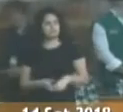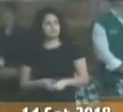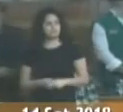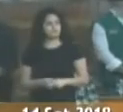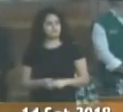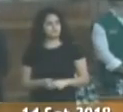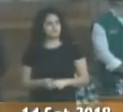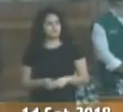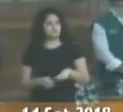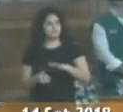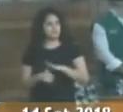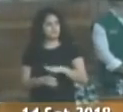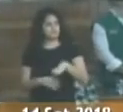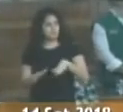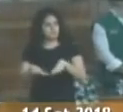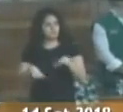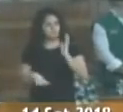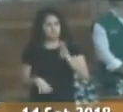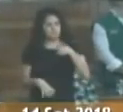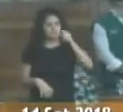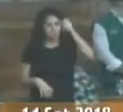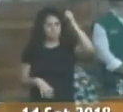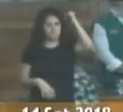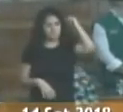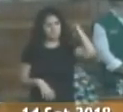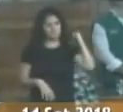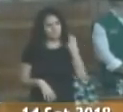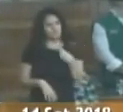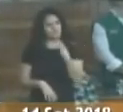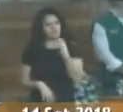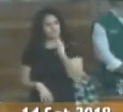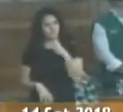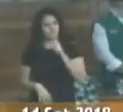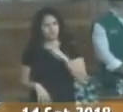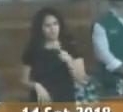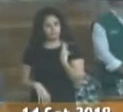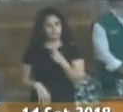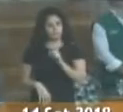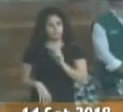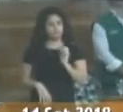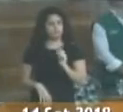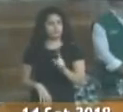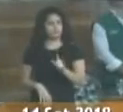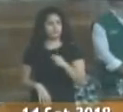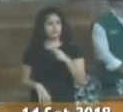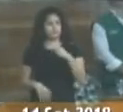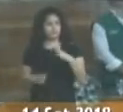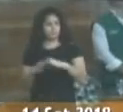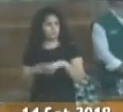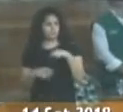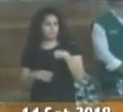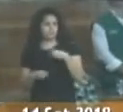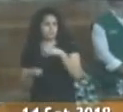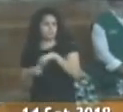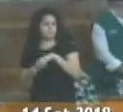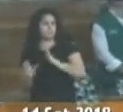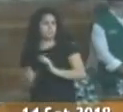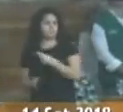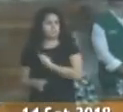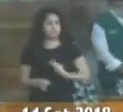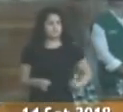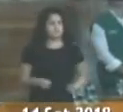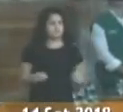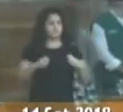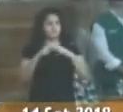aqui na Ilha Grande há anos. E eu estou falando, nós não é só a SAPE da qual eu faço parte, não. Eu estou falando de presidente da Câmara,